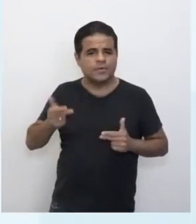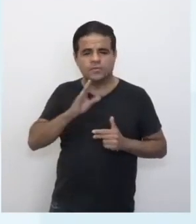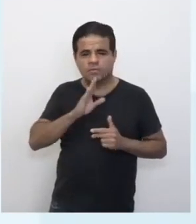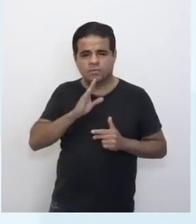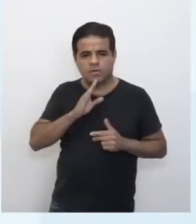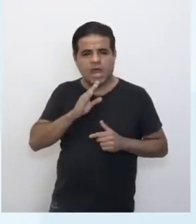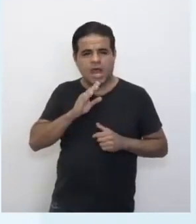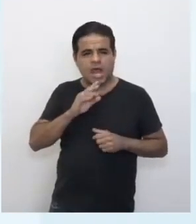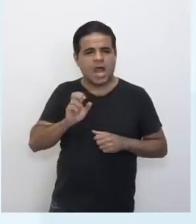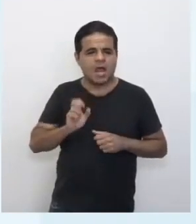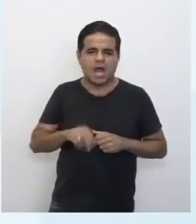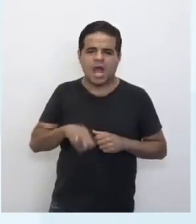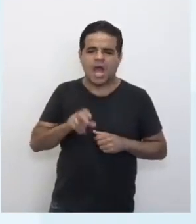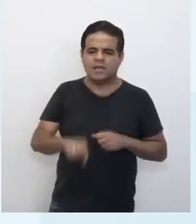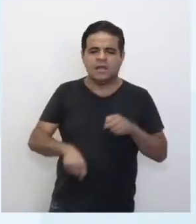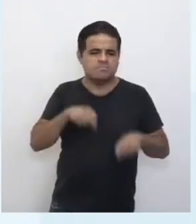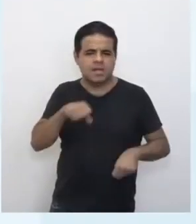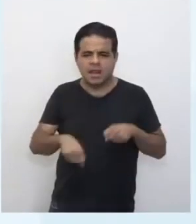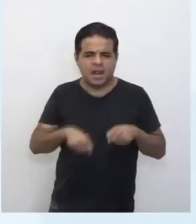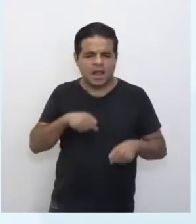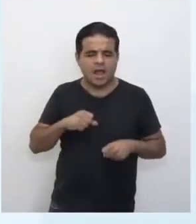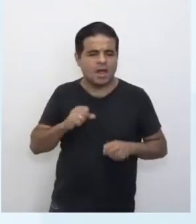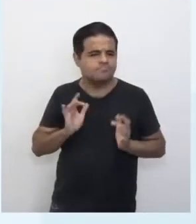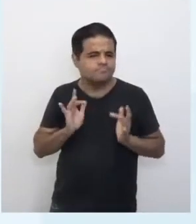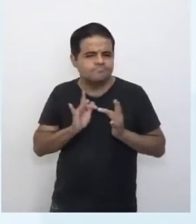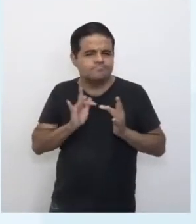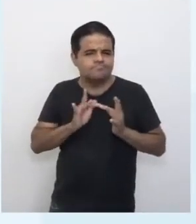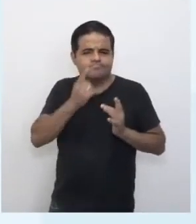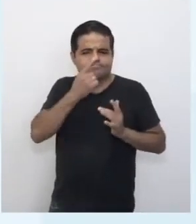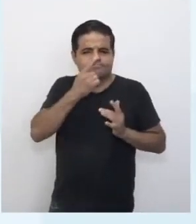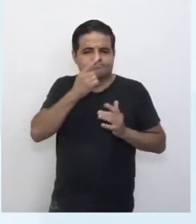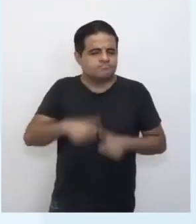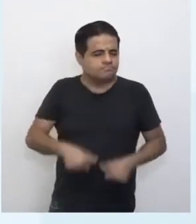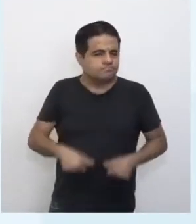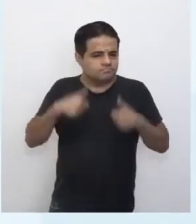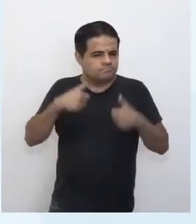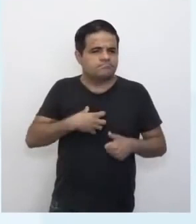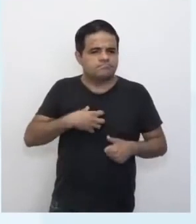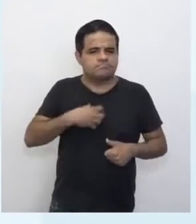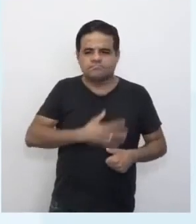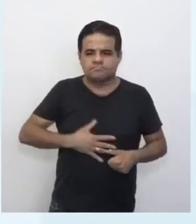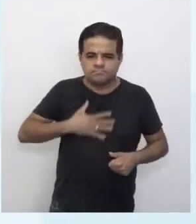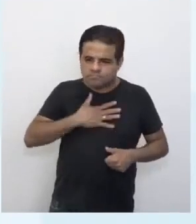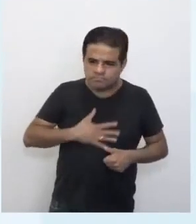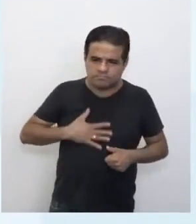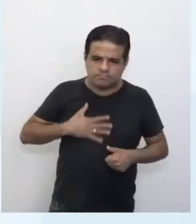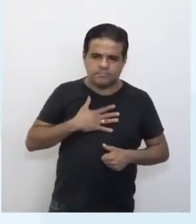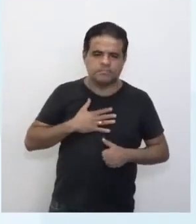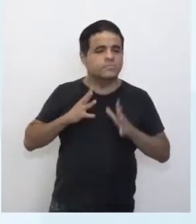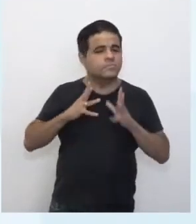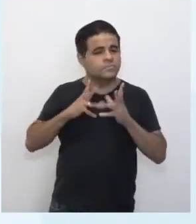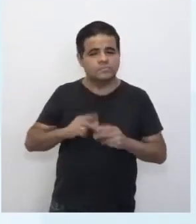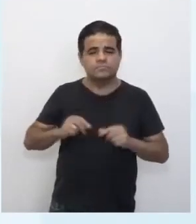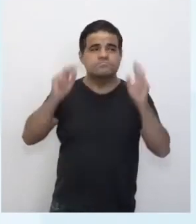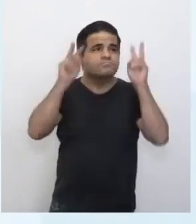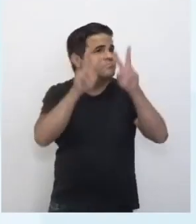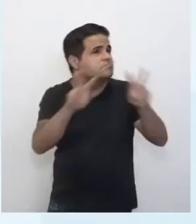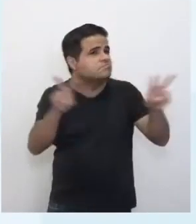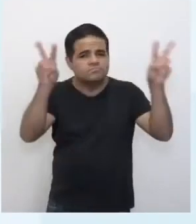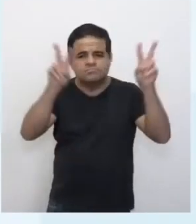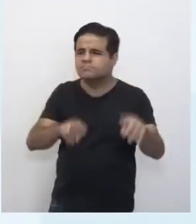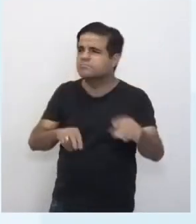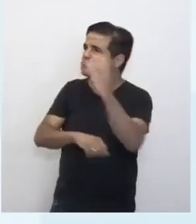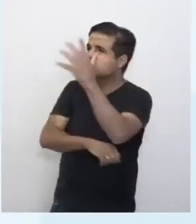ou pedalar nos permite o contato mais íntimo com a cidade, no sentido de apreciar melhor toda a paisagem que surge da mescla